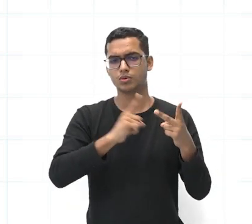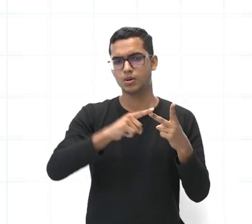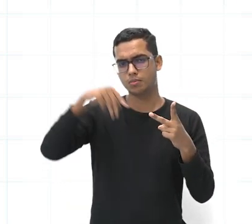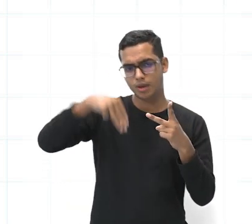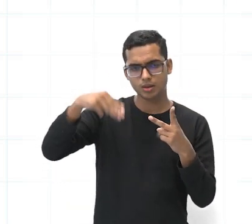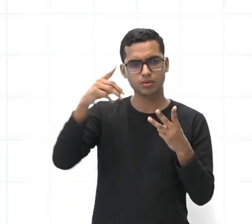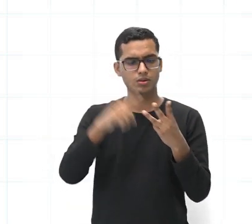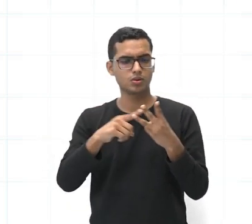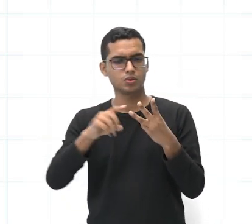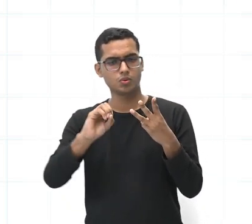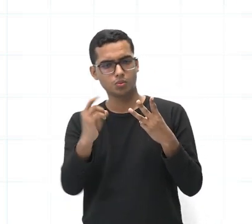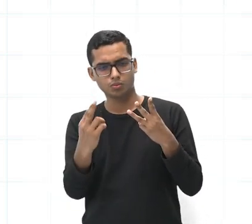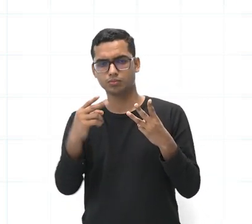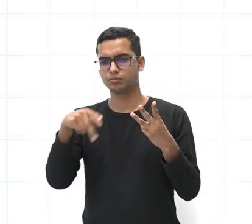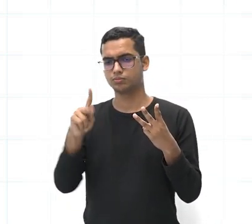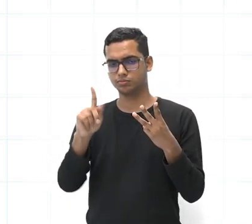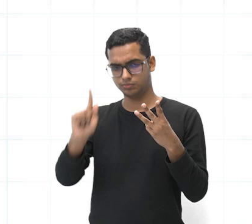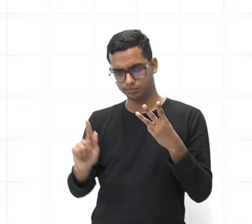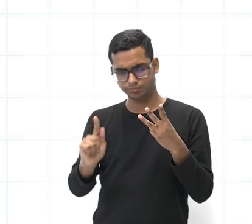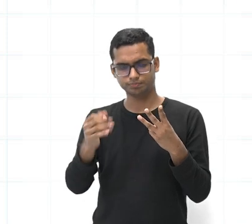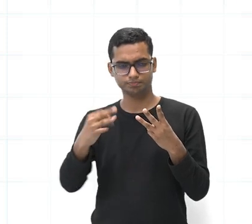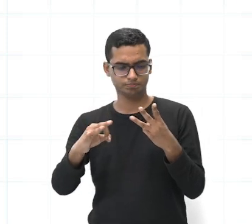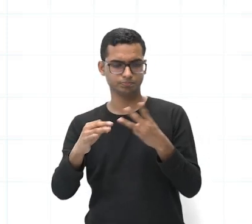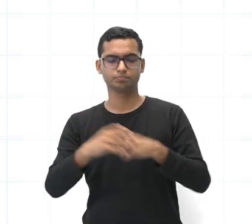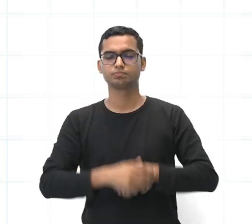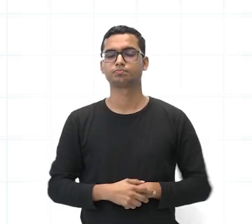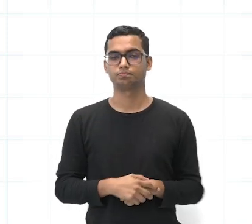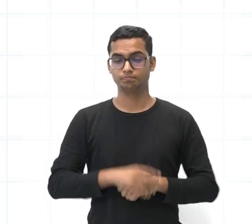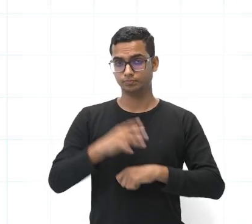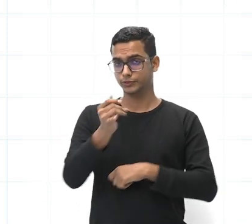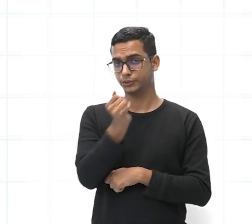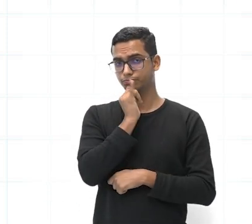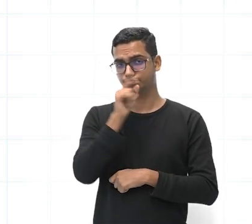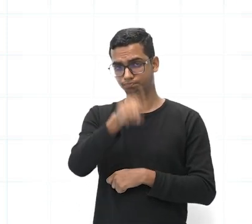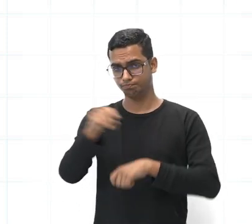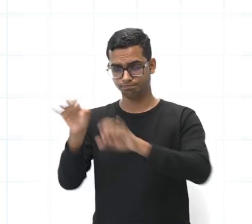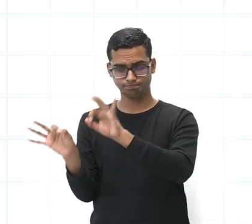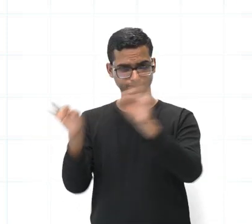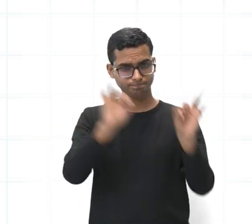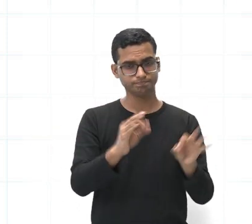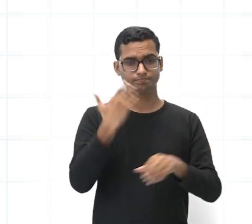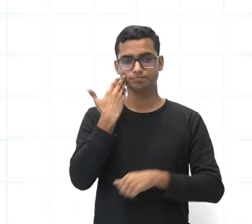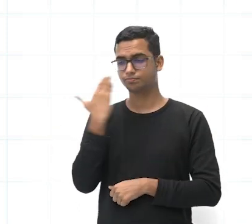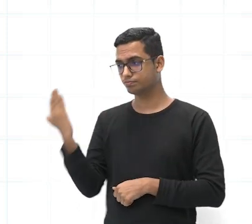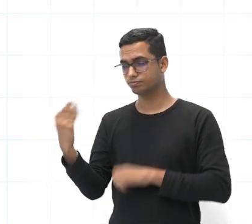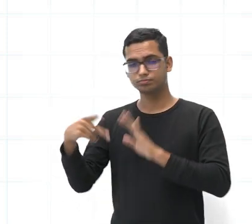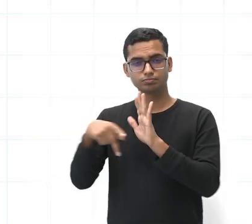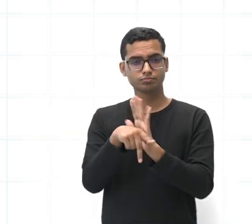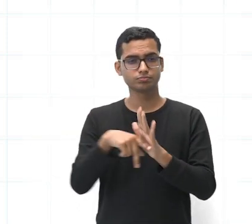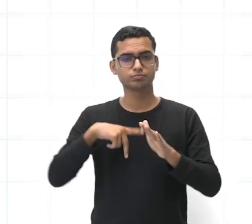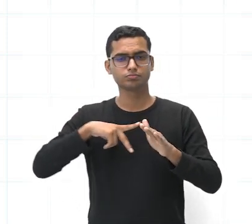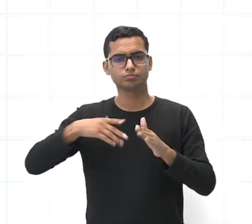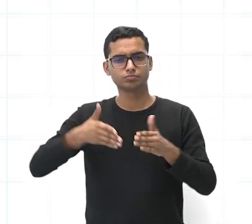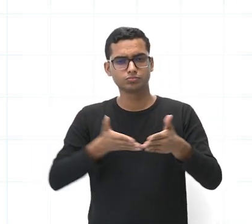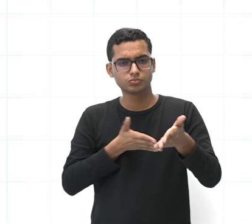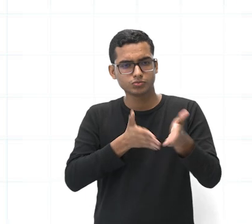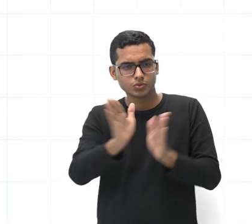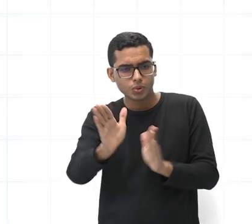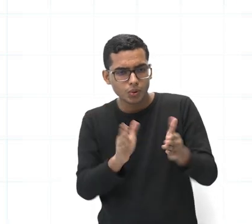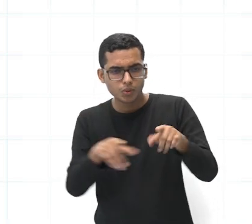segundos, metros ou quilos. E aí eu trouxe alguns exemplos para vocês. Nós temos a patinação de